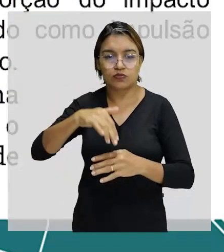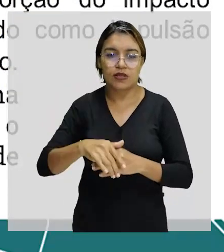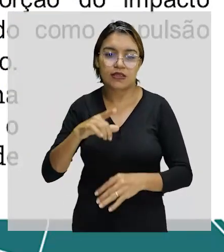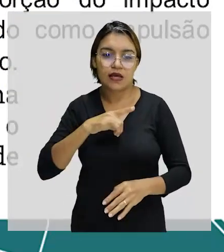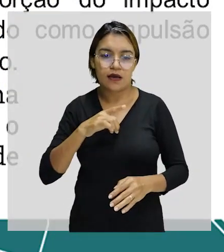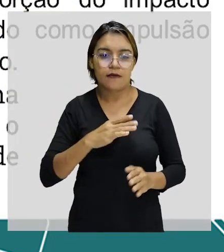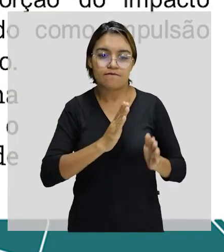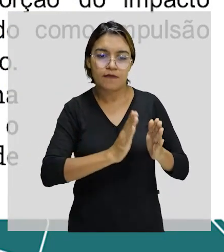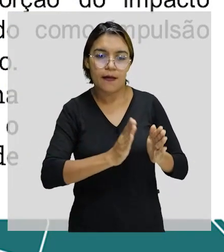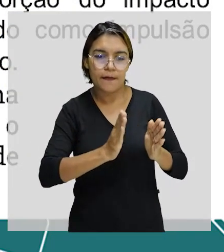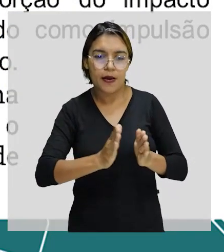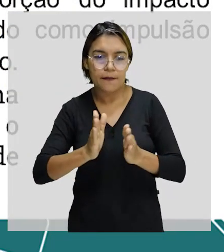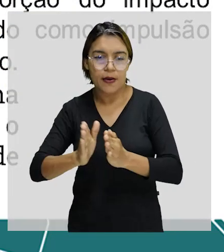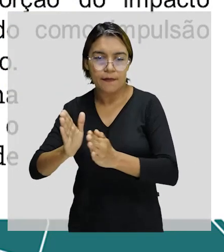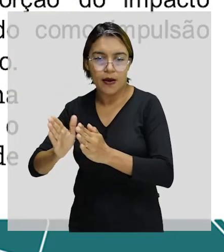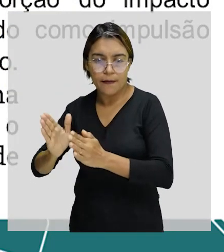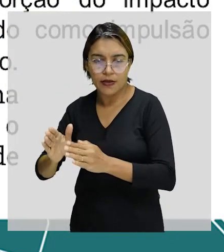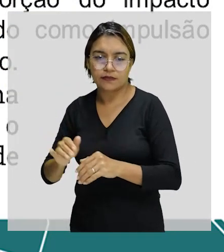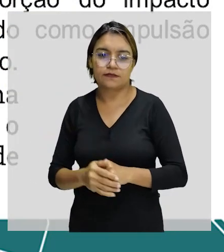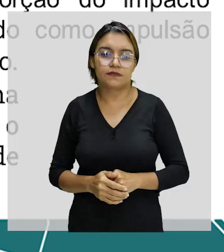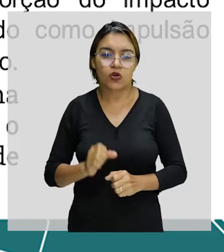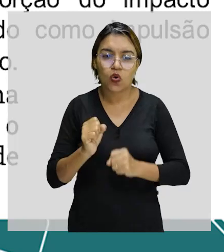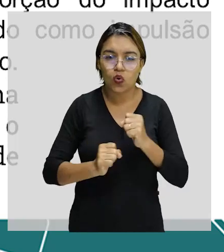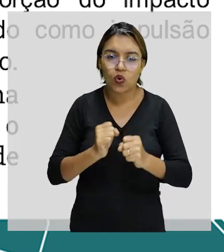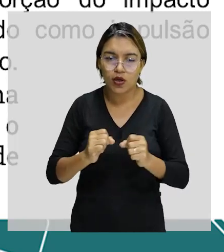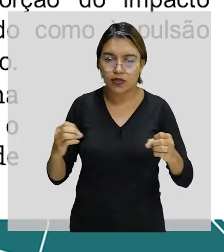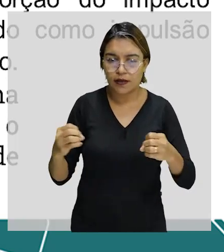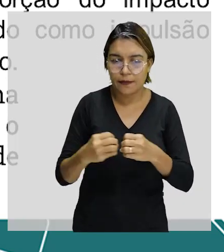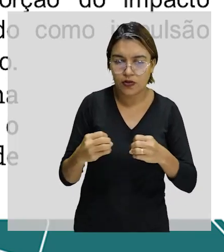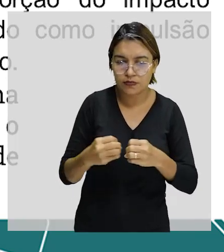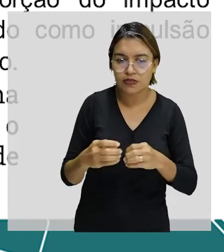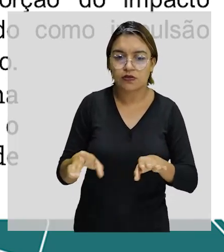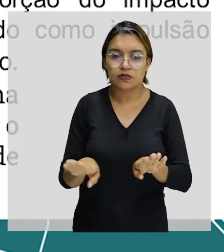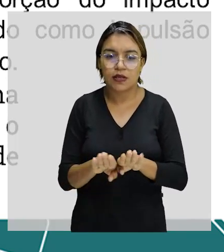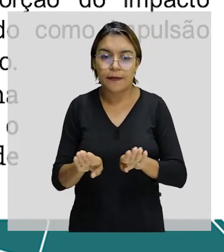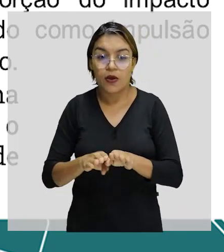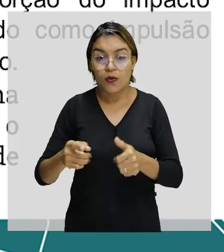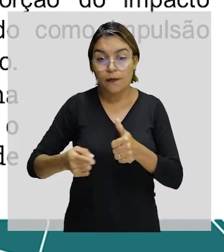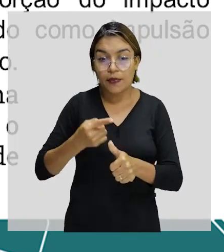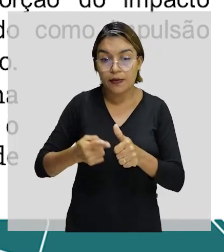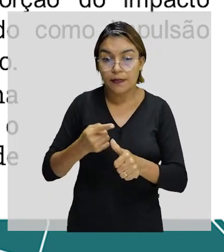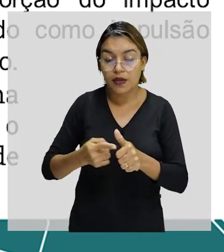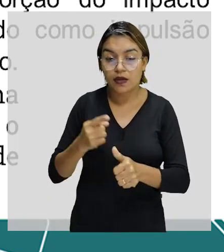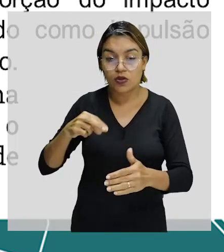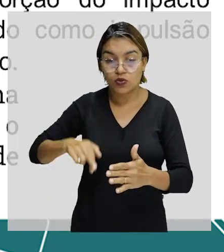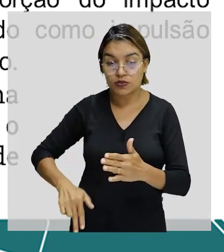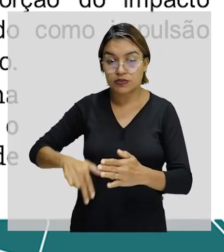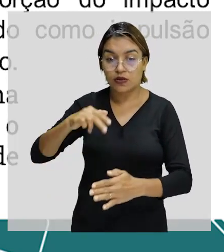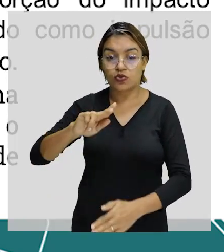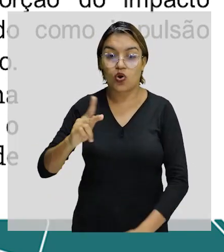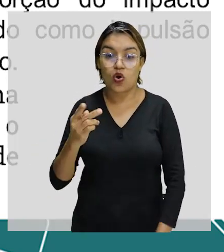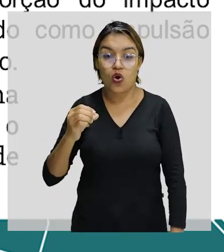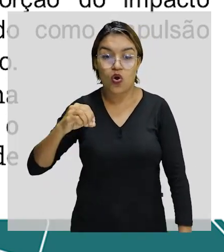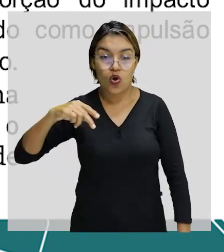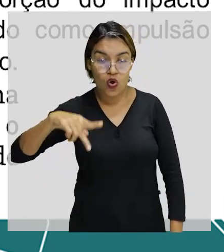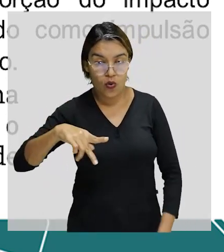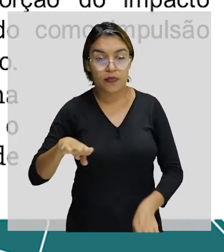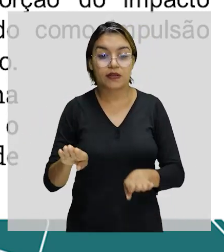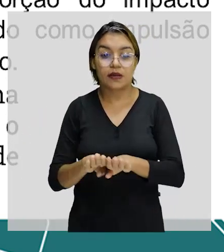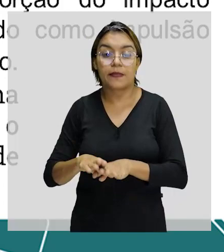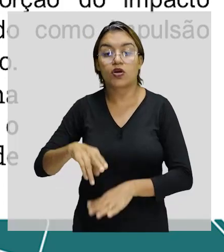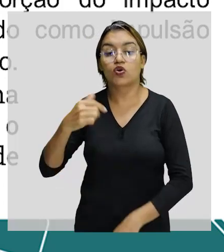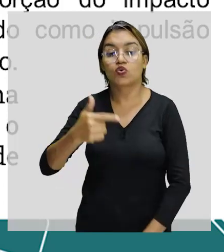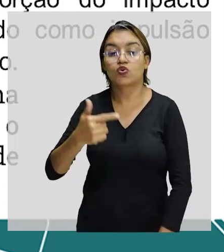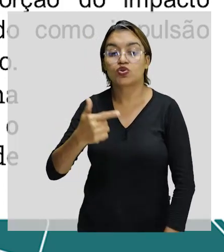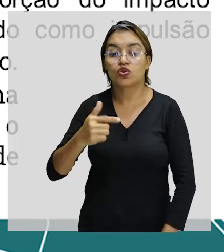fases aqui, ó, a corrida de aproximação, o primeiro salto que também é chamado de rope, o segundo salto que é o